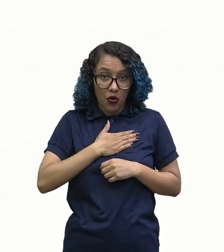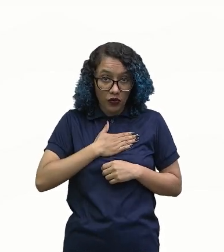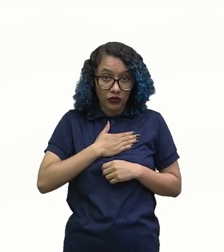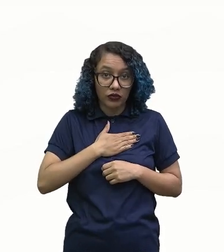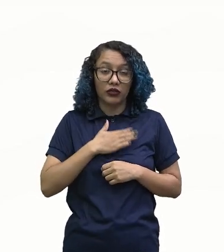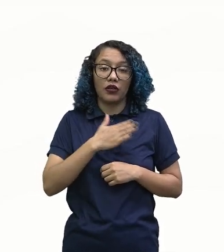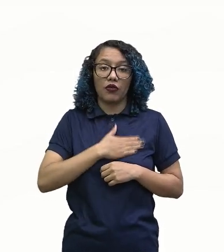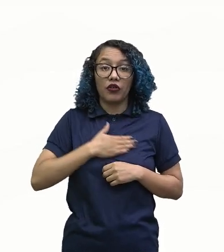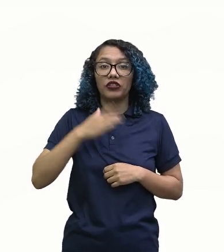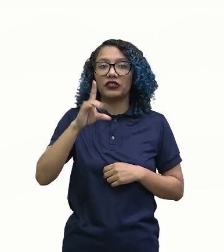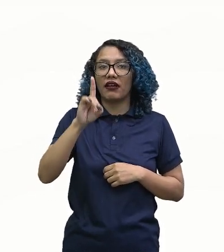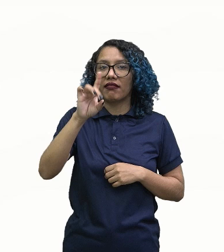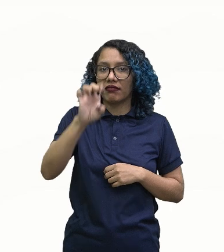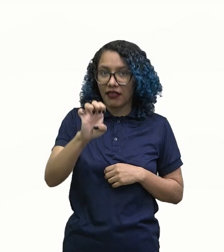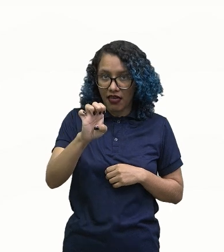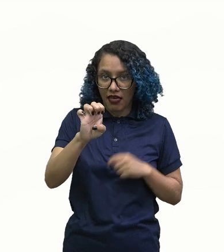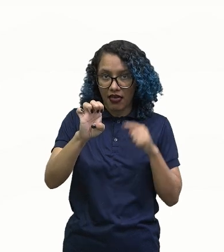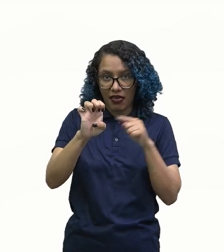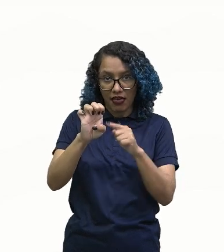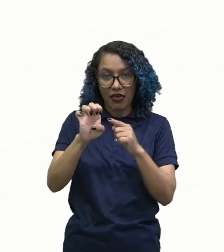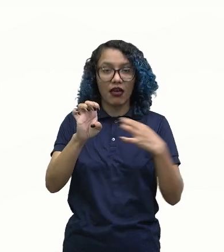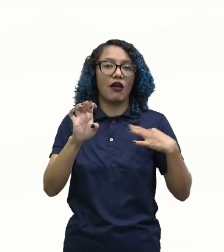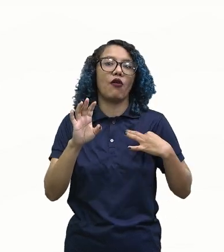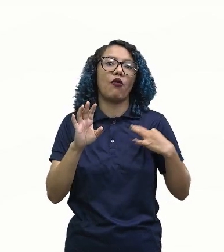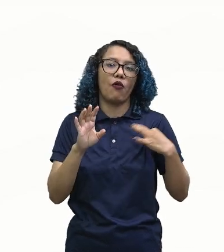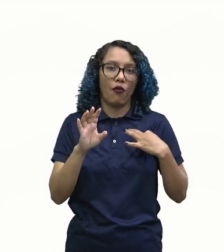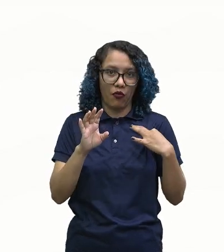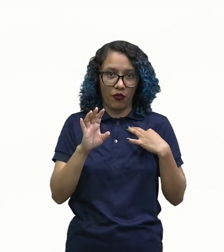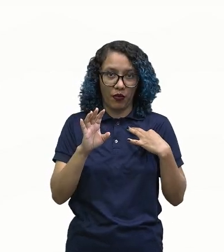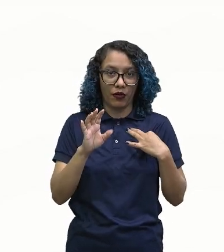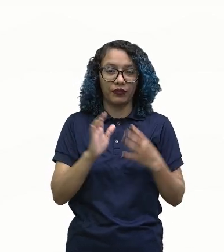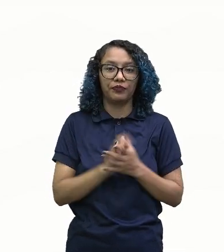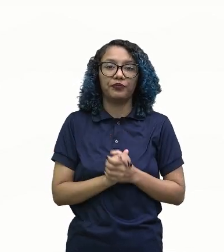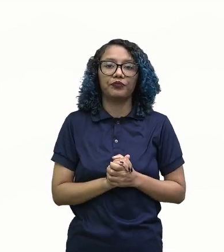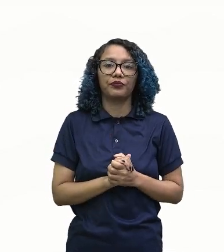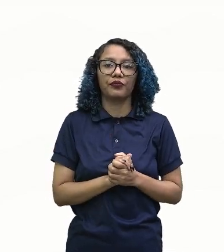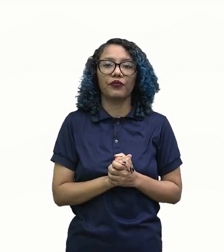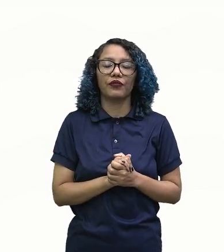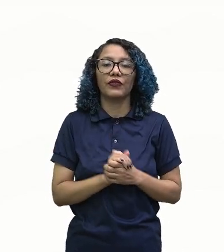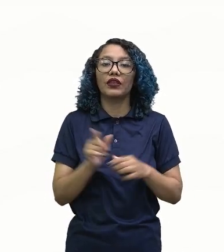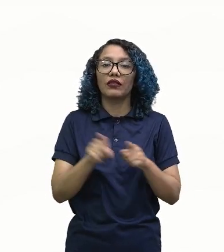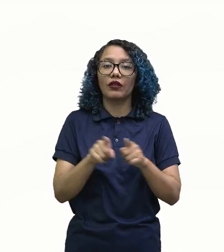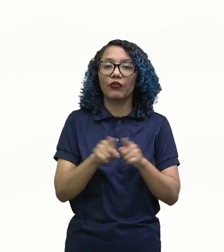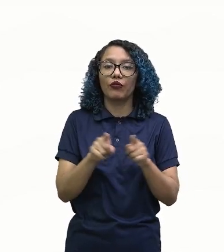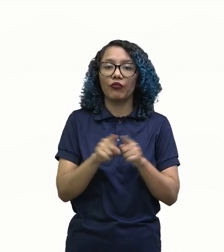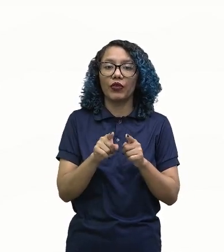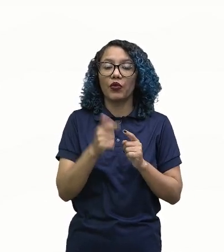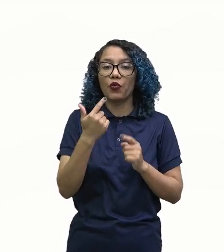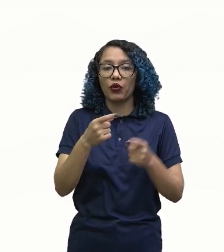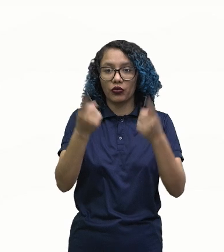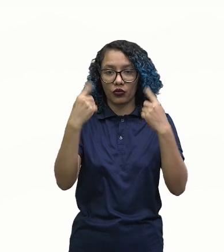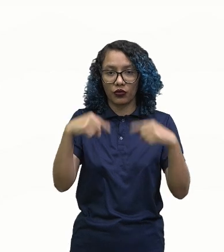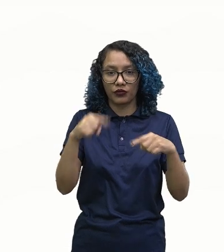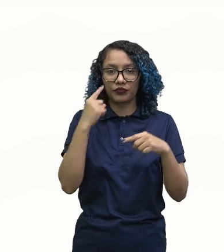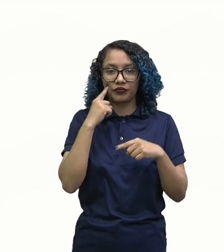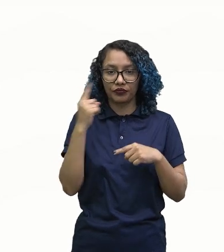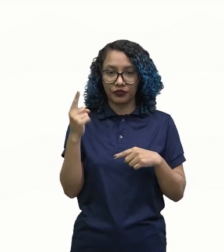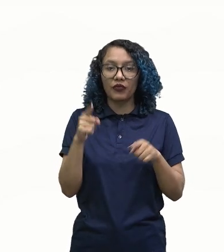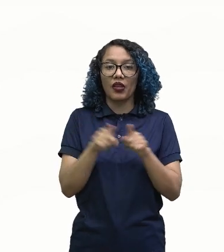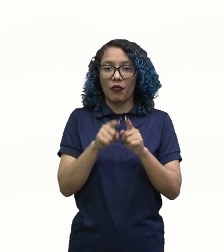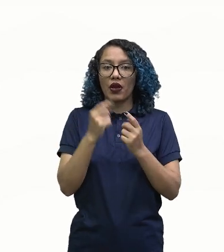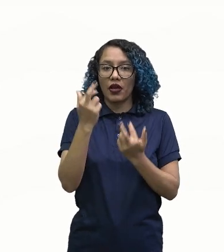de roupas. Então, está aqui a preposição. A mesma situação vai acontecer com o simpatizar.